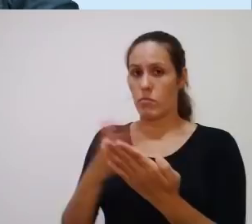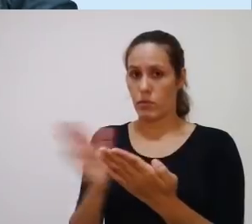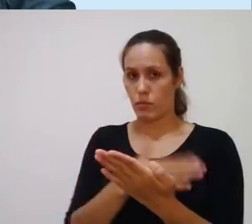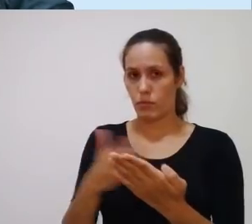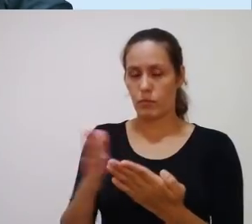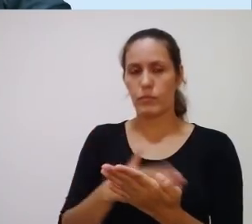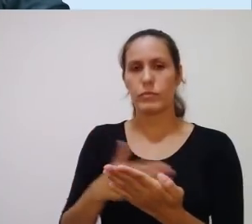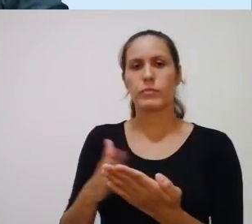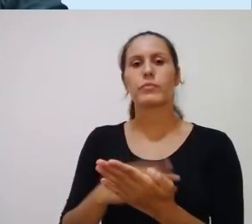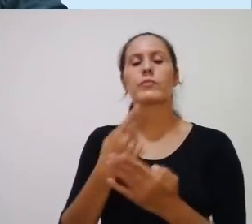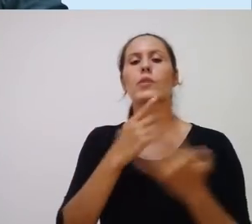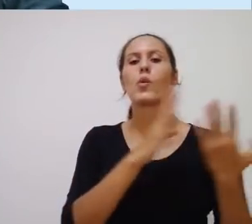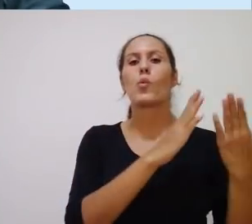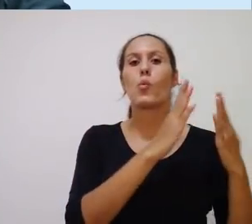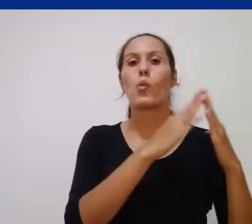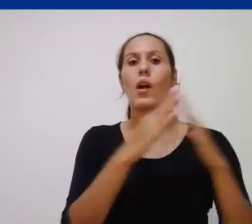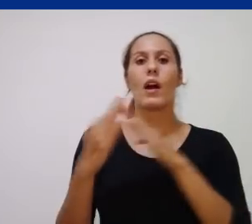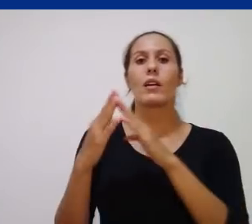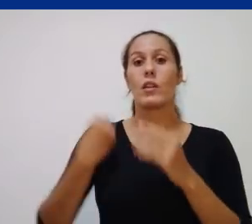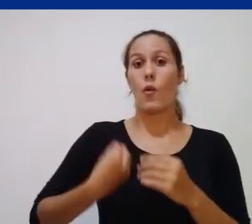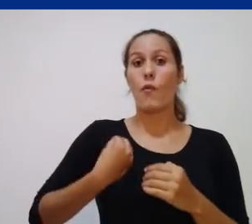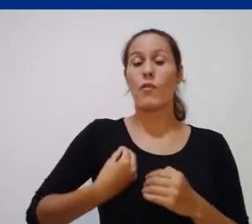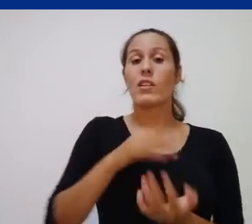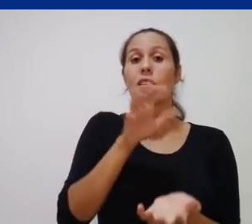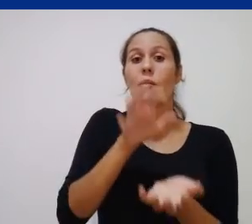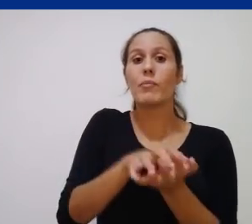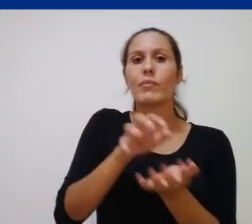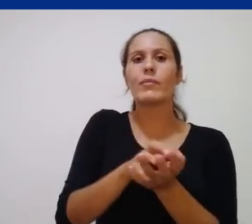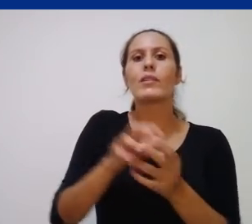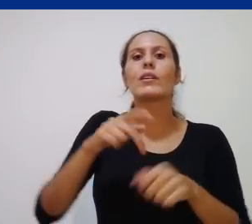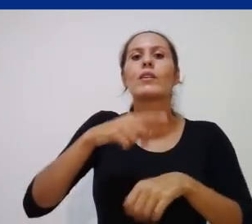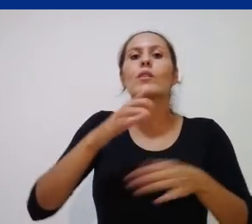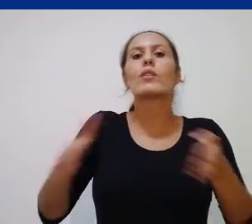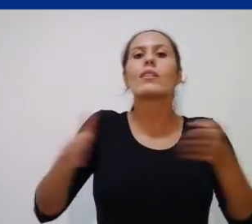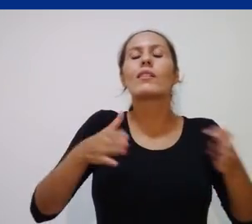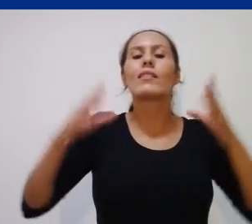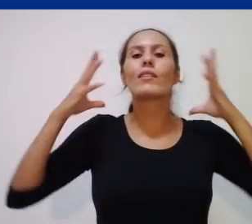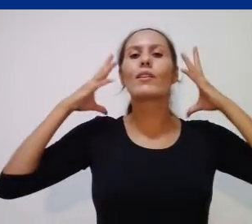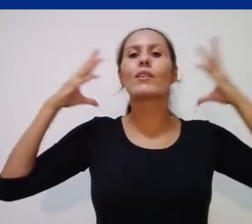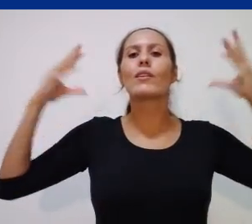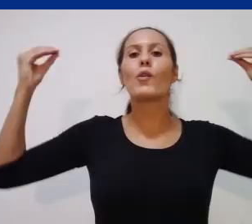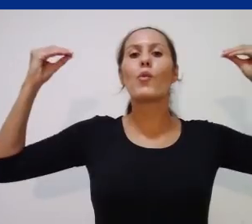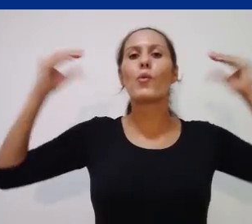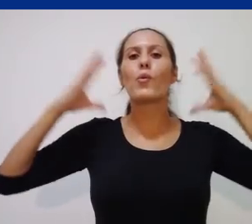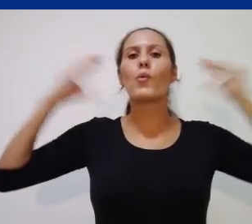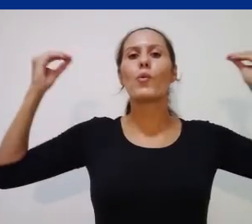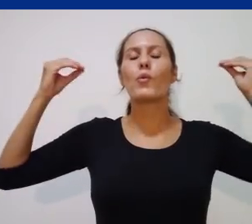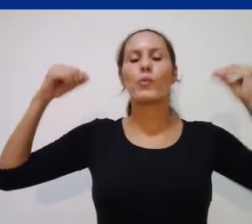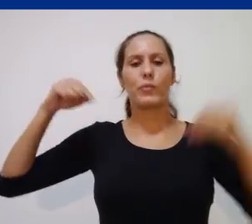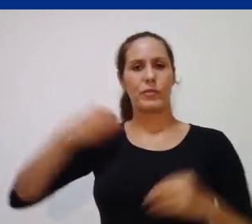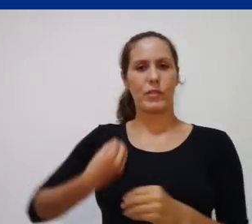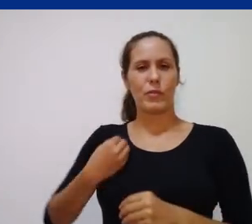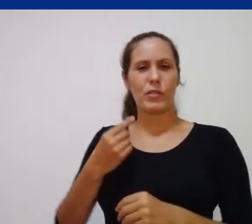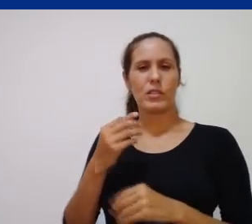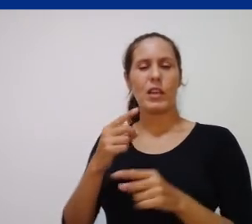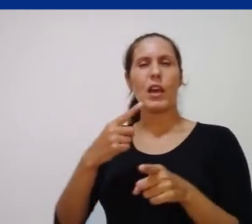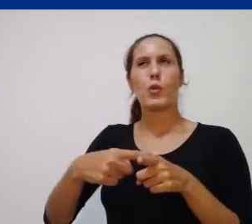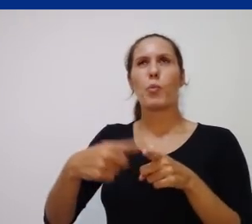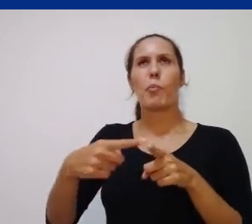um casarão aqui em Pernambuco, do tempo dos holandeses. Localizado aonde? Se você hoje for ali no